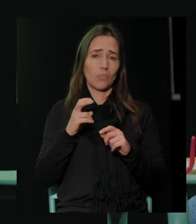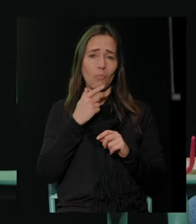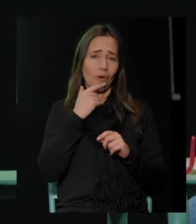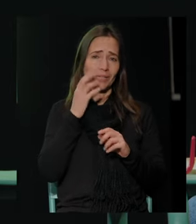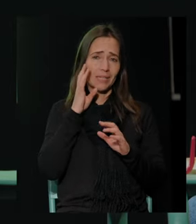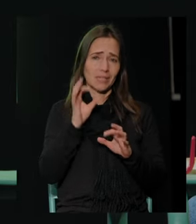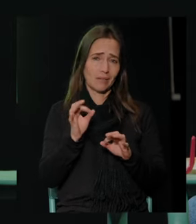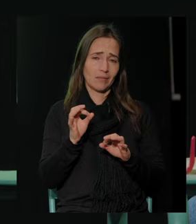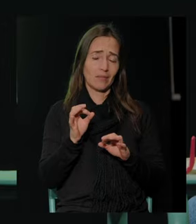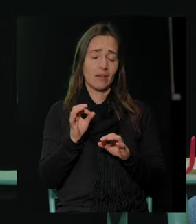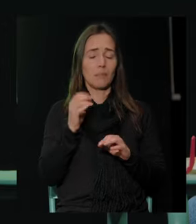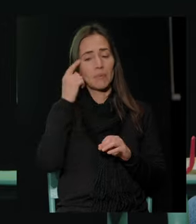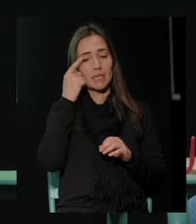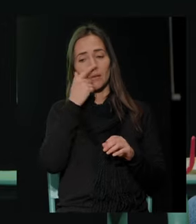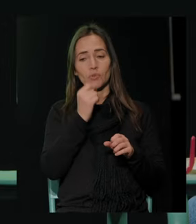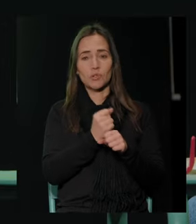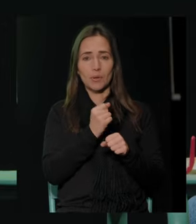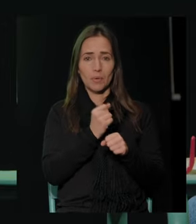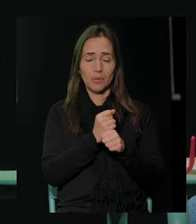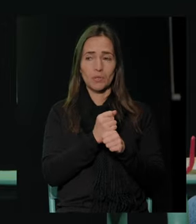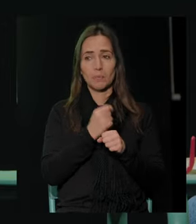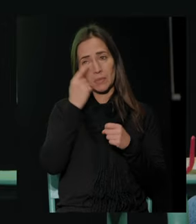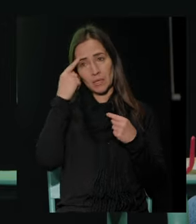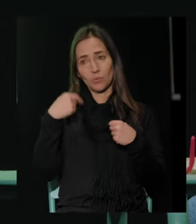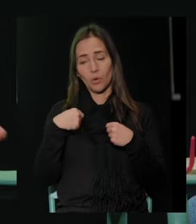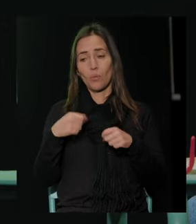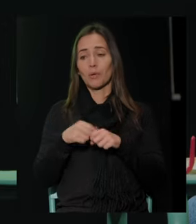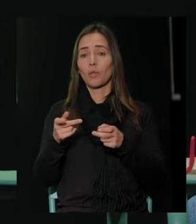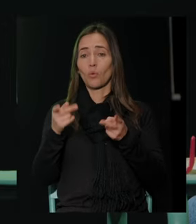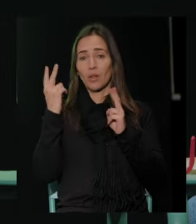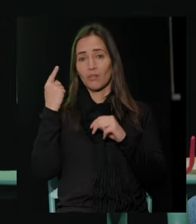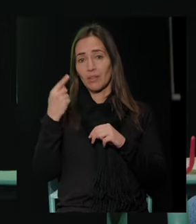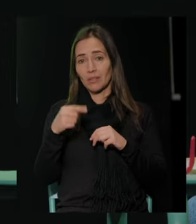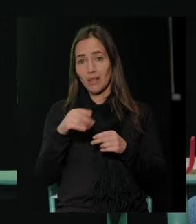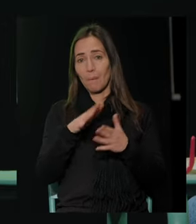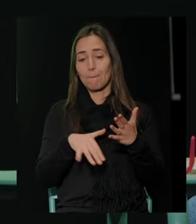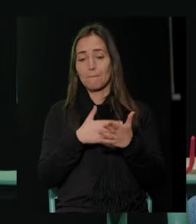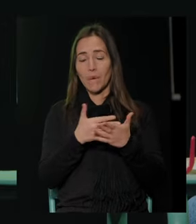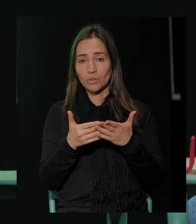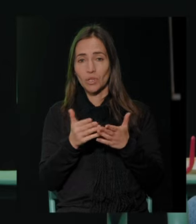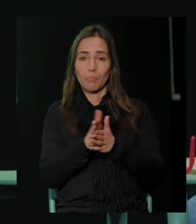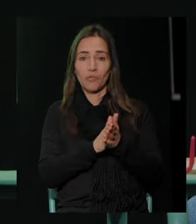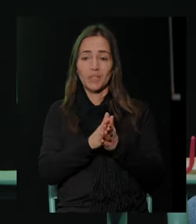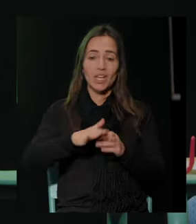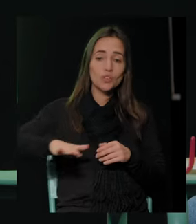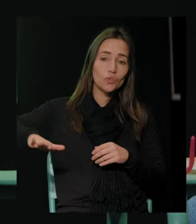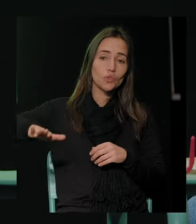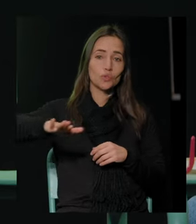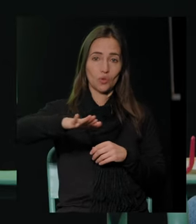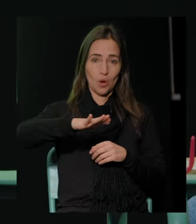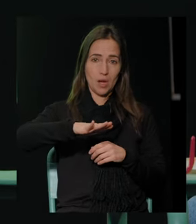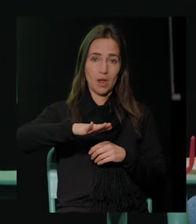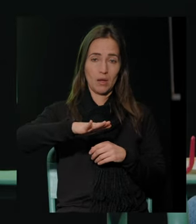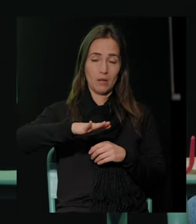trabalhadores, e enfim, há agora planos, puxando a brasa à minha sardinha, o livro também tem planos precisamente para reutilizar aquela zona de modo